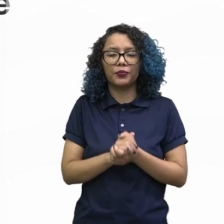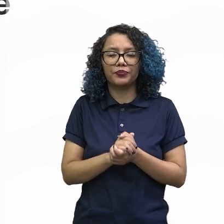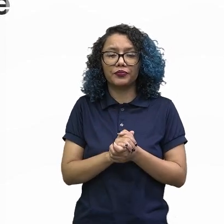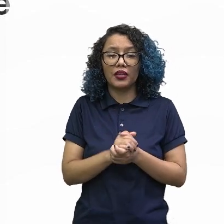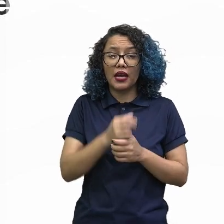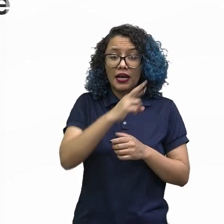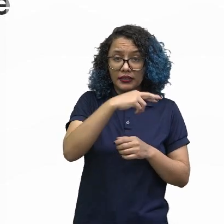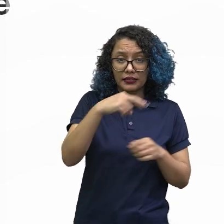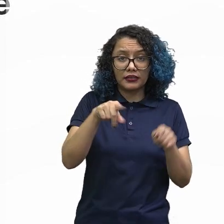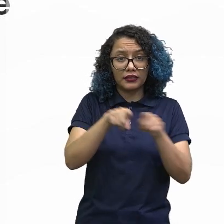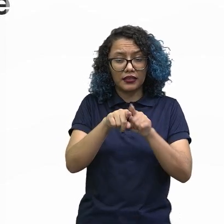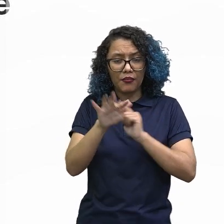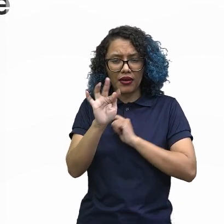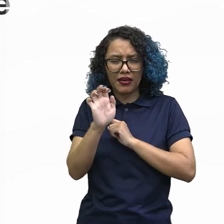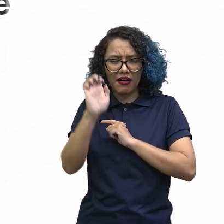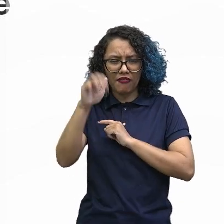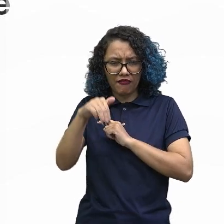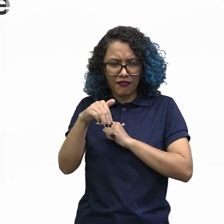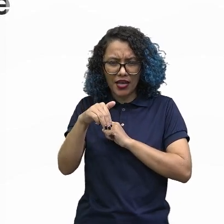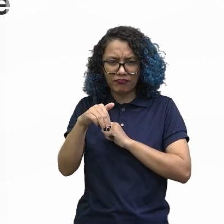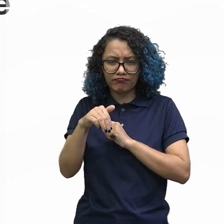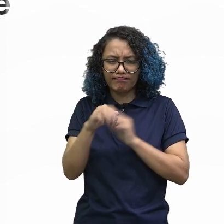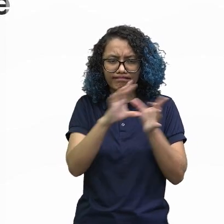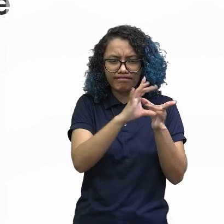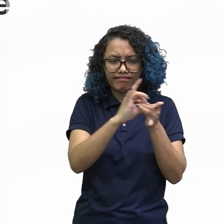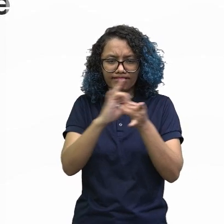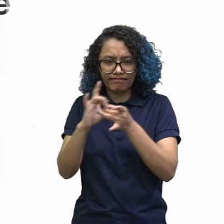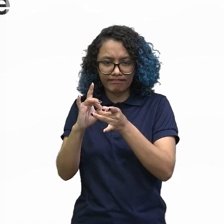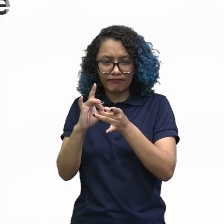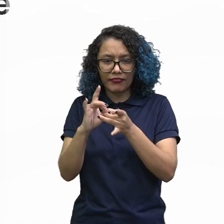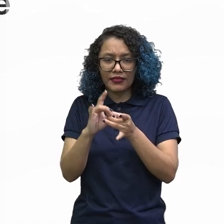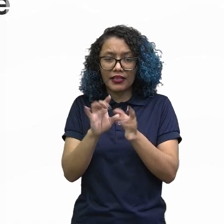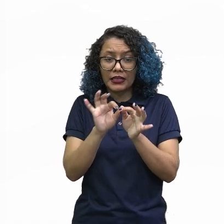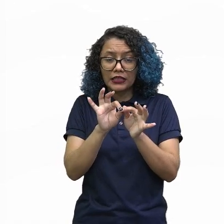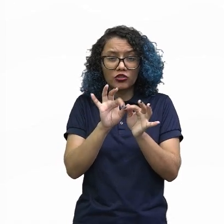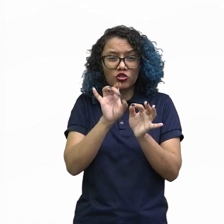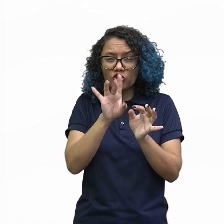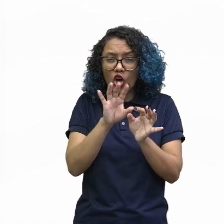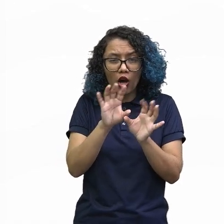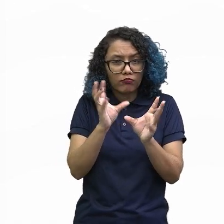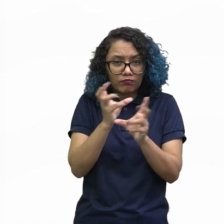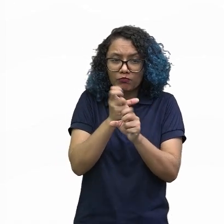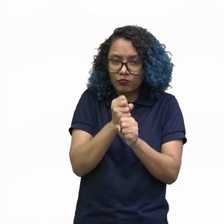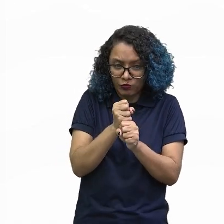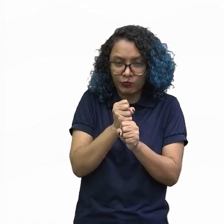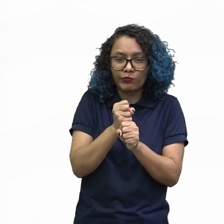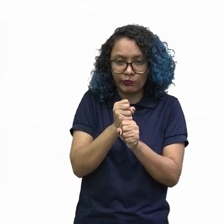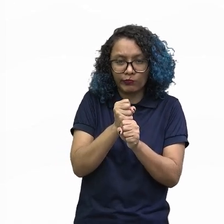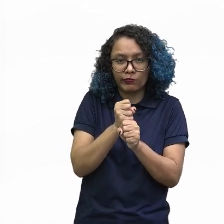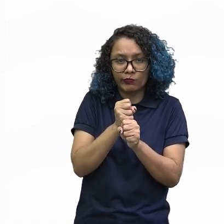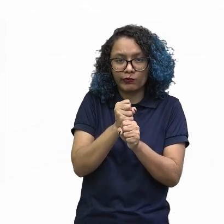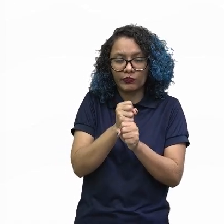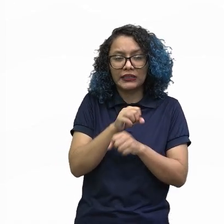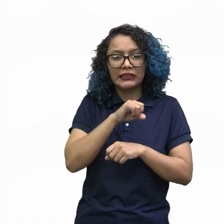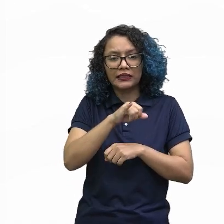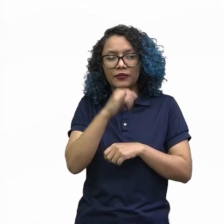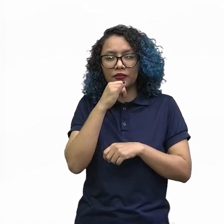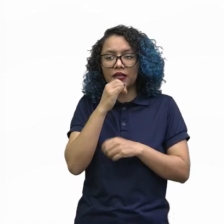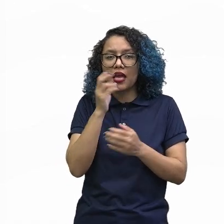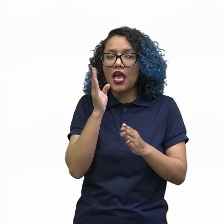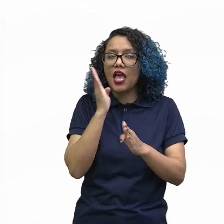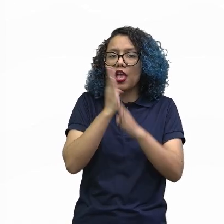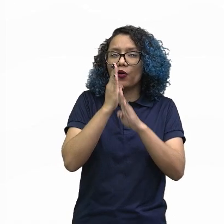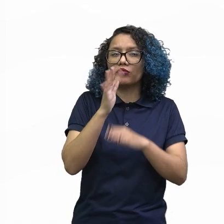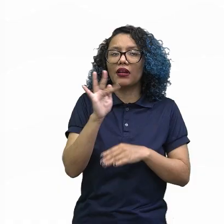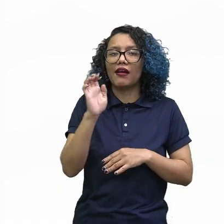como a força eletromotriz da associação de geradores são simples somatórias. Então aí, pessoal, quando eu quero encontrar a φ resultante,